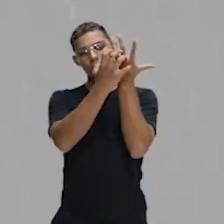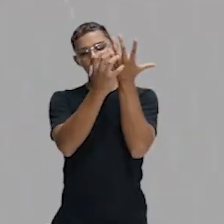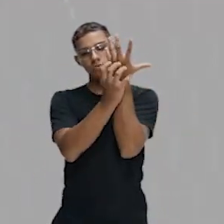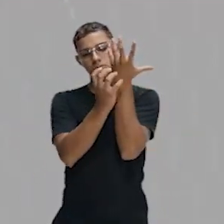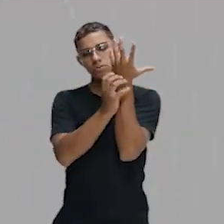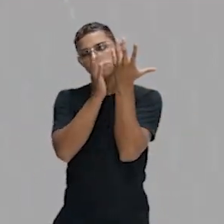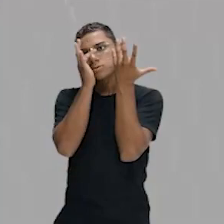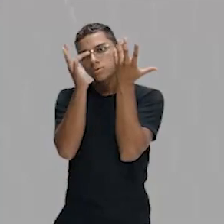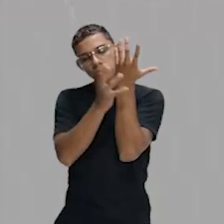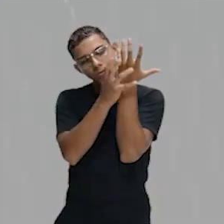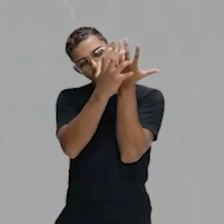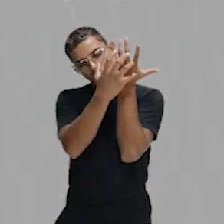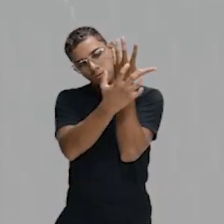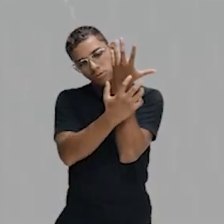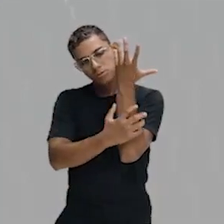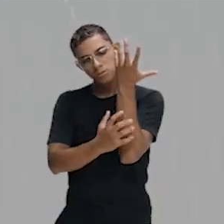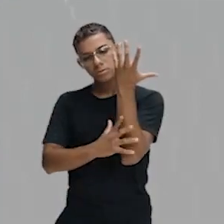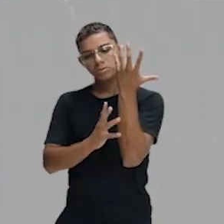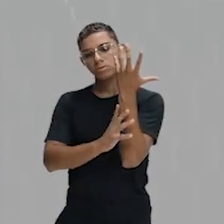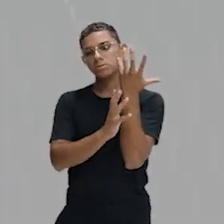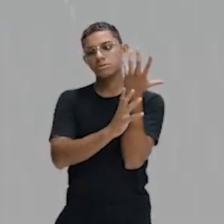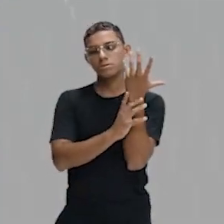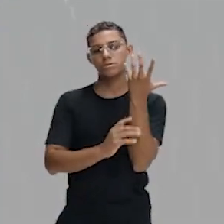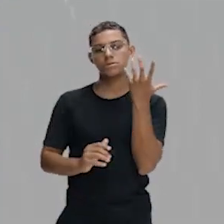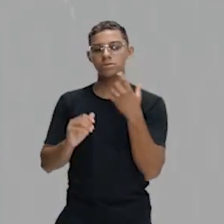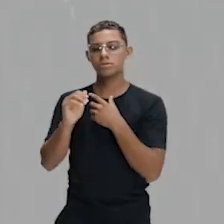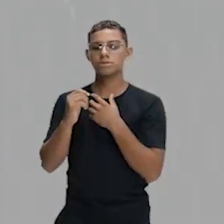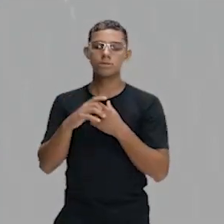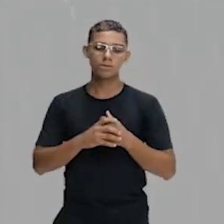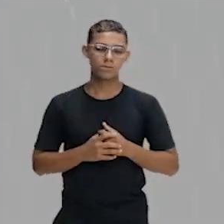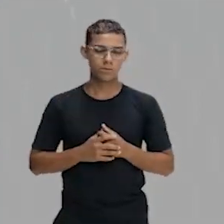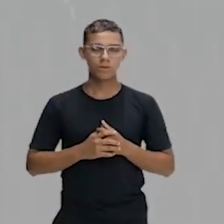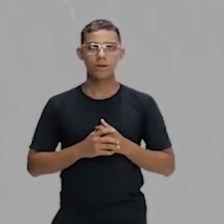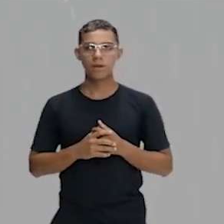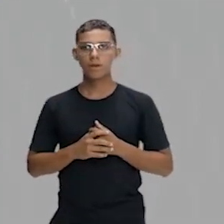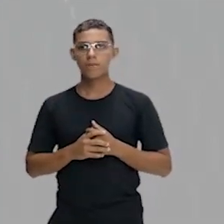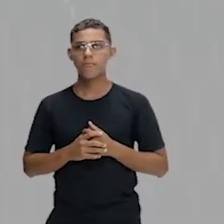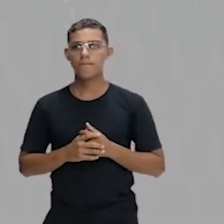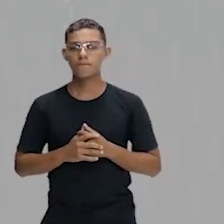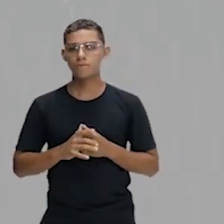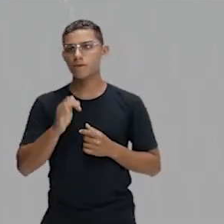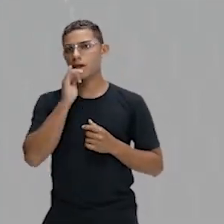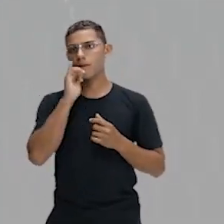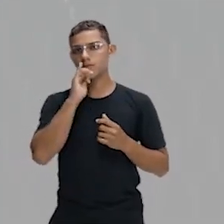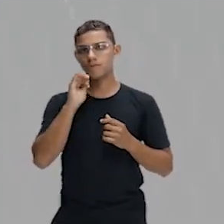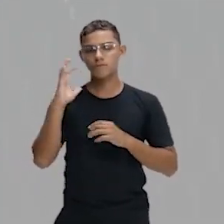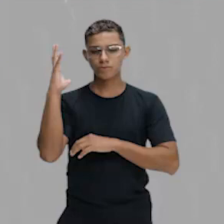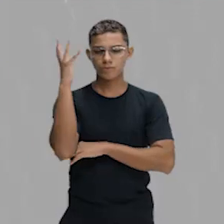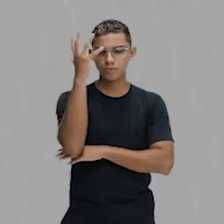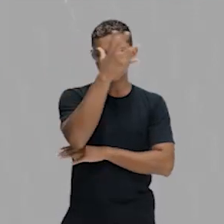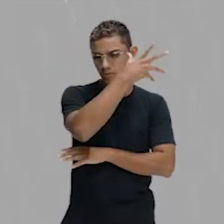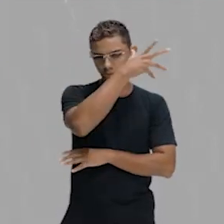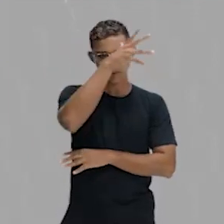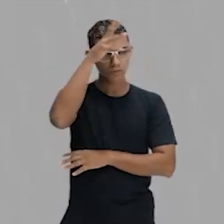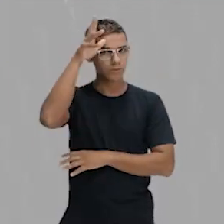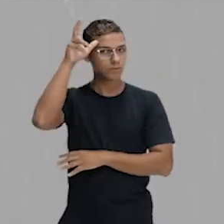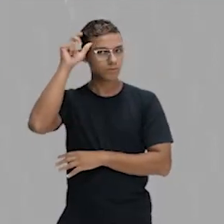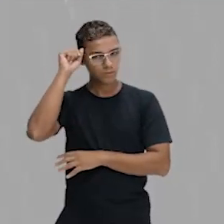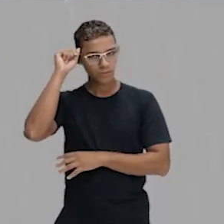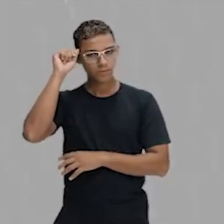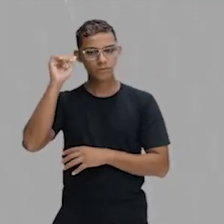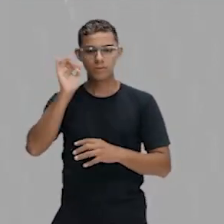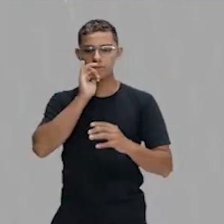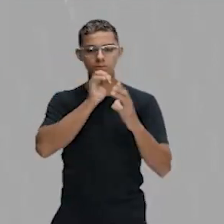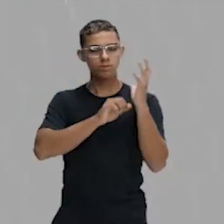principalmente em regiões como as axilas das árvores, né? Você sabe que na região ali onde sai